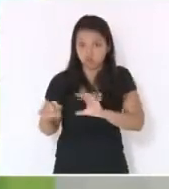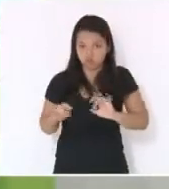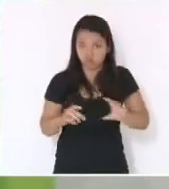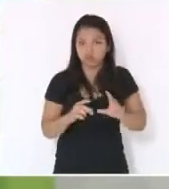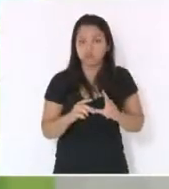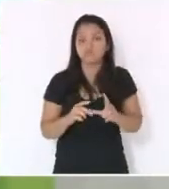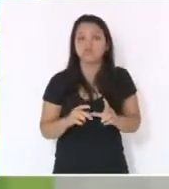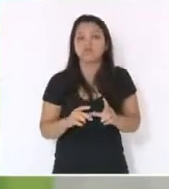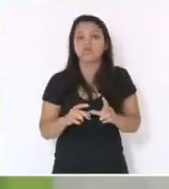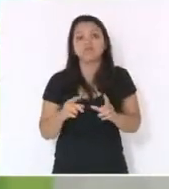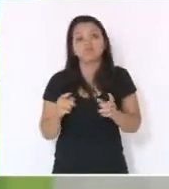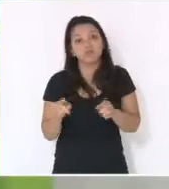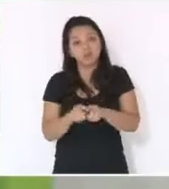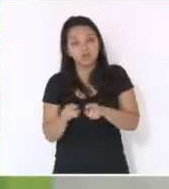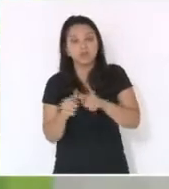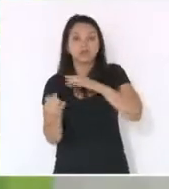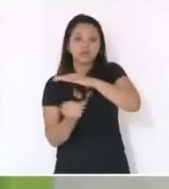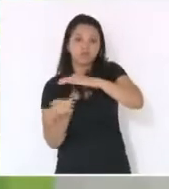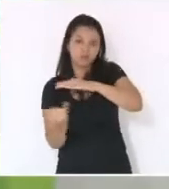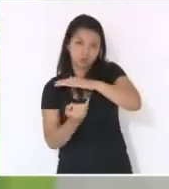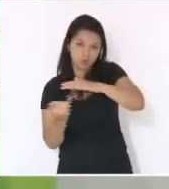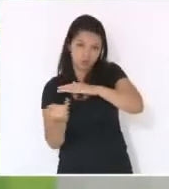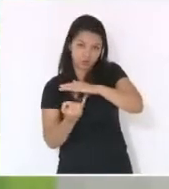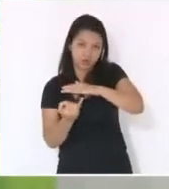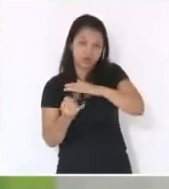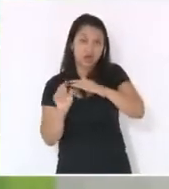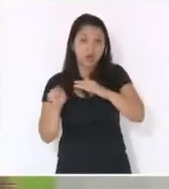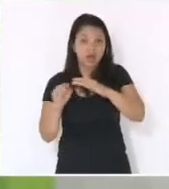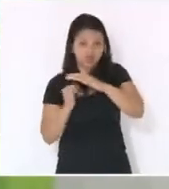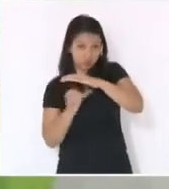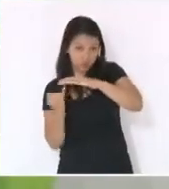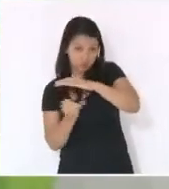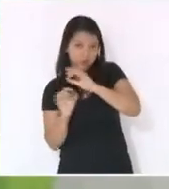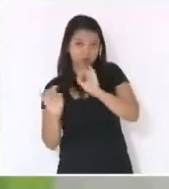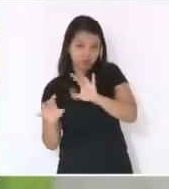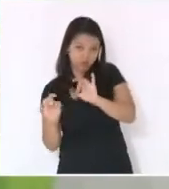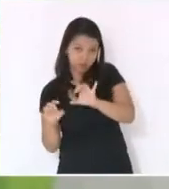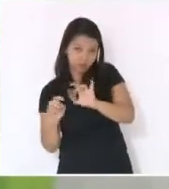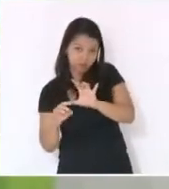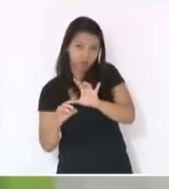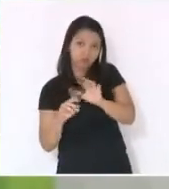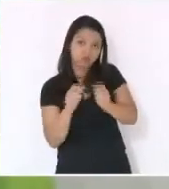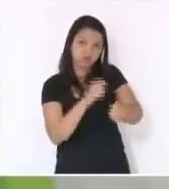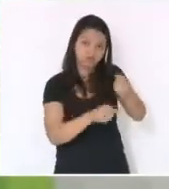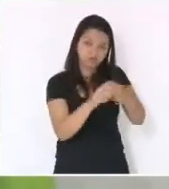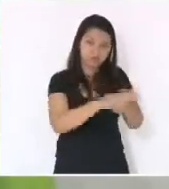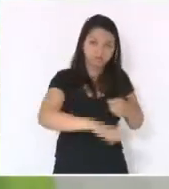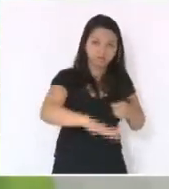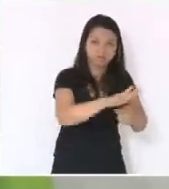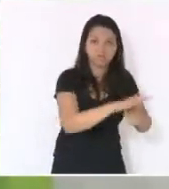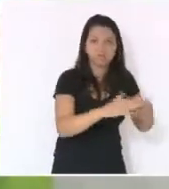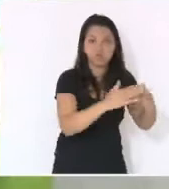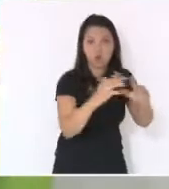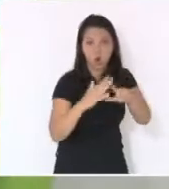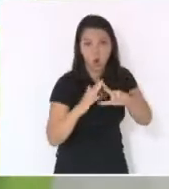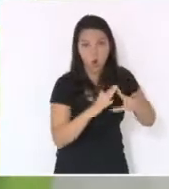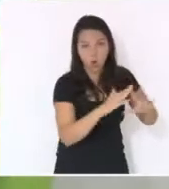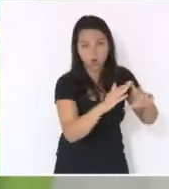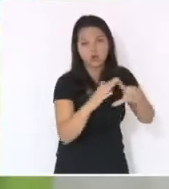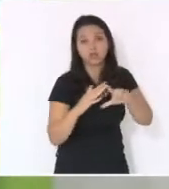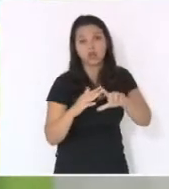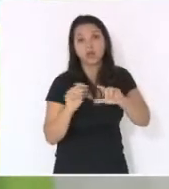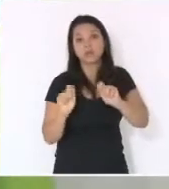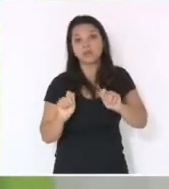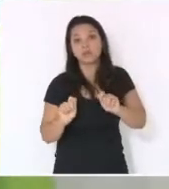indústria. Então, quando a indústria vende para o comércio em Santa Catarina, ela tem que destacar